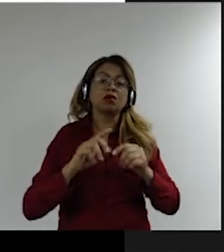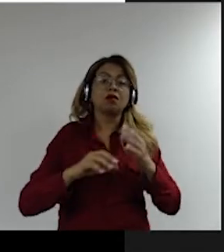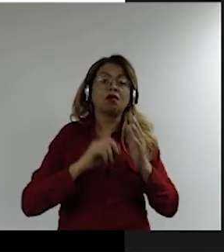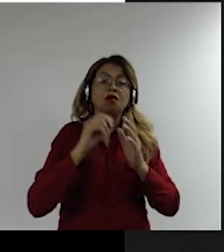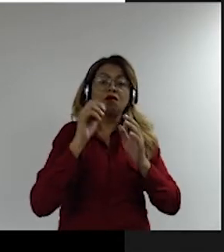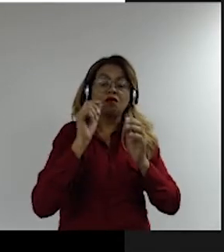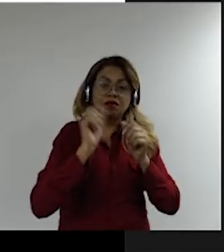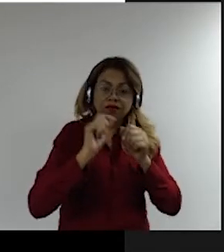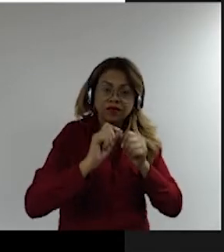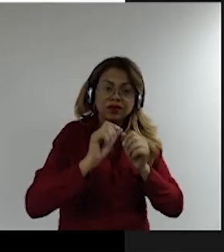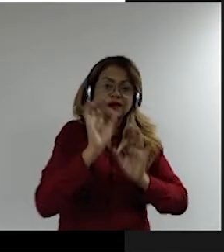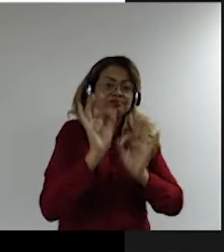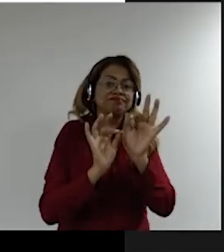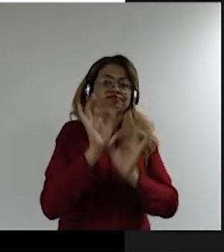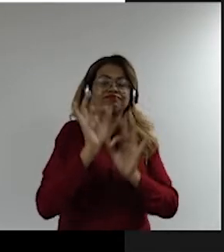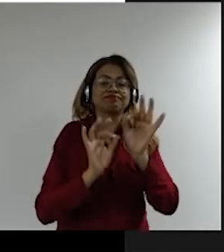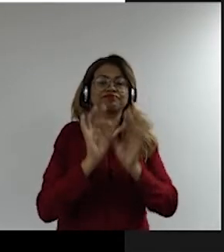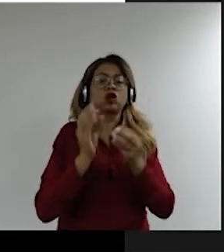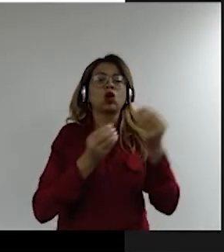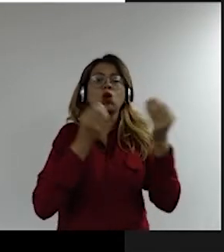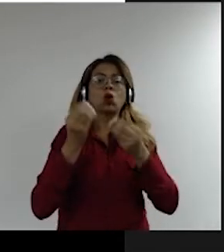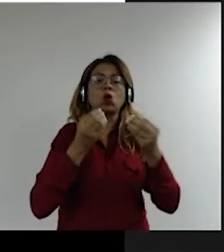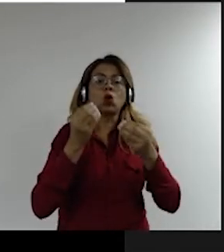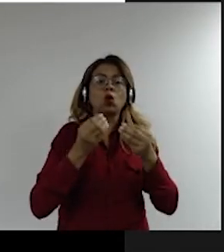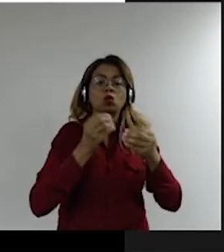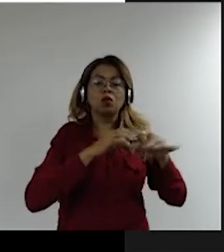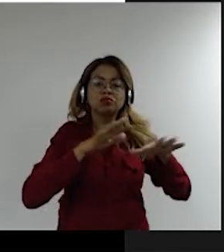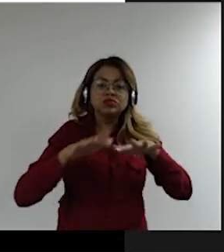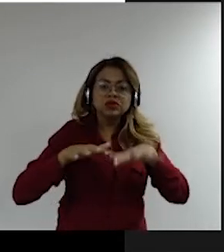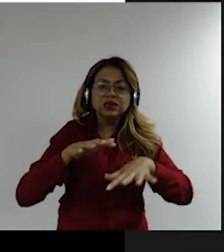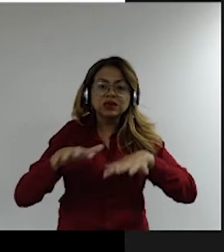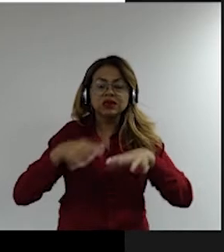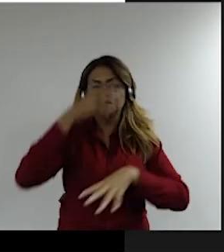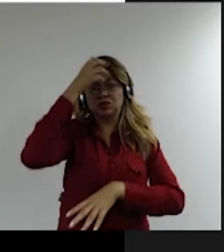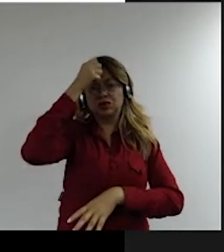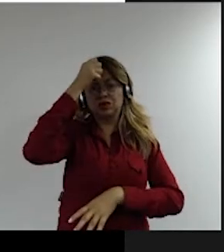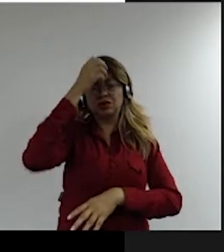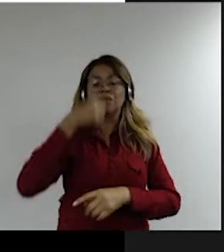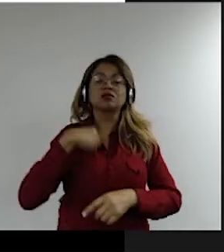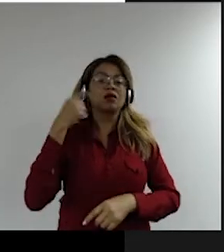de aprendizagem. E eu compartilho o otimismo